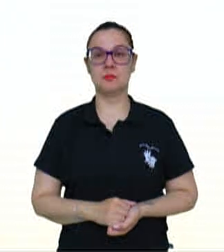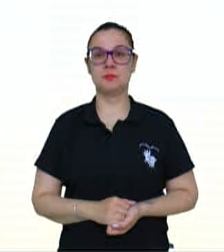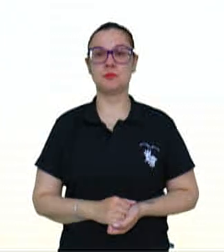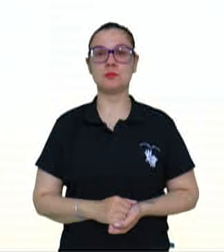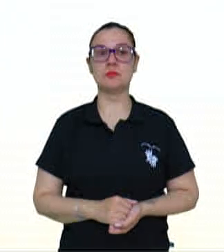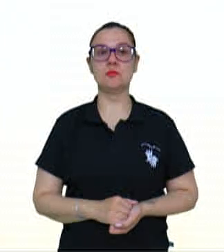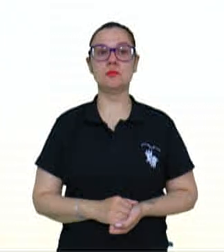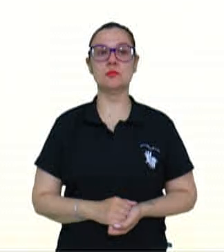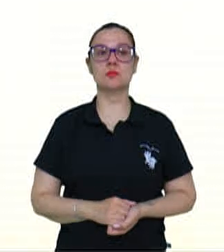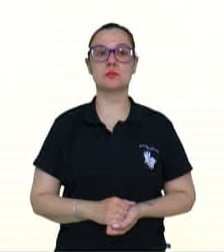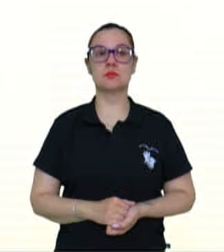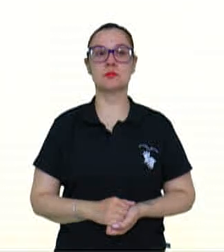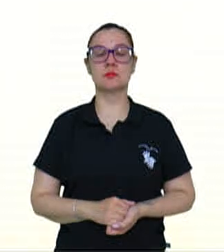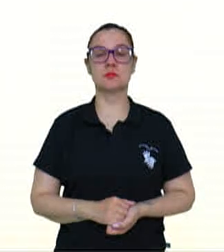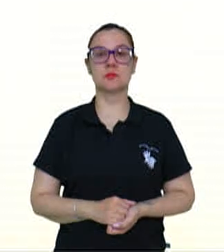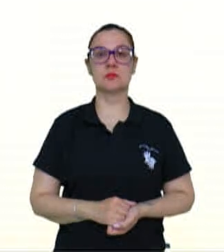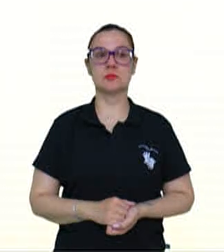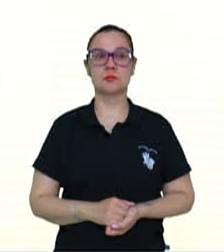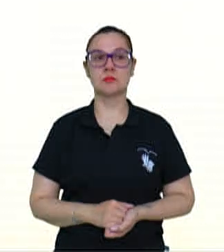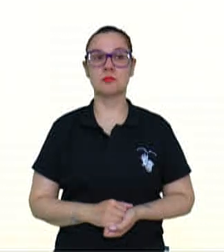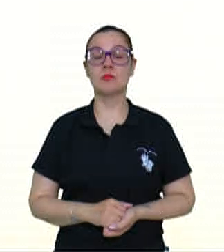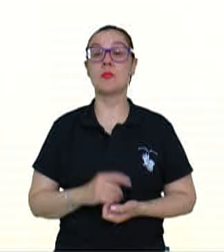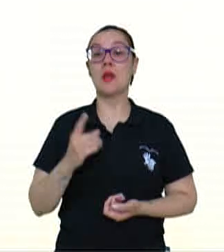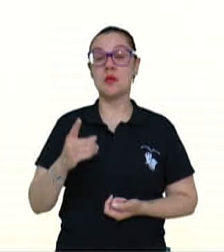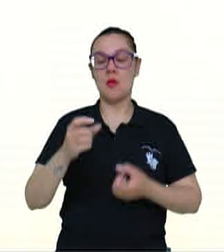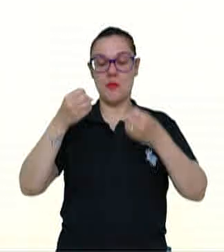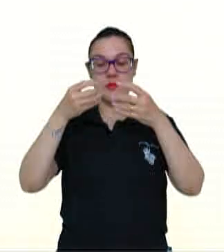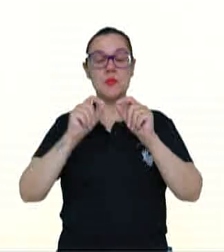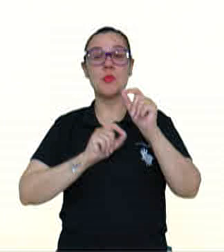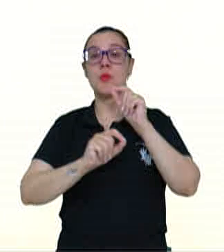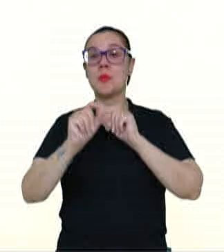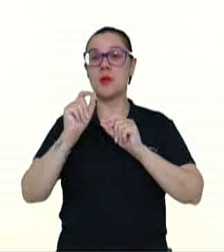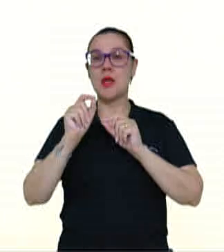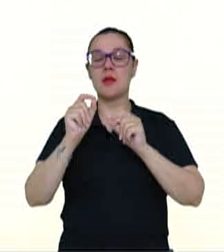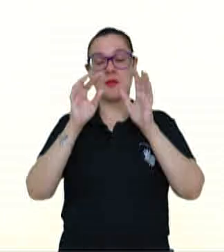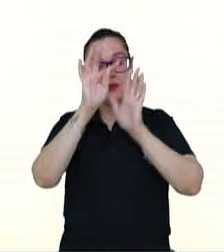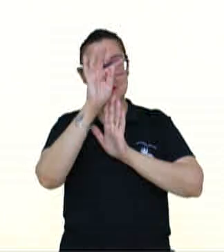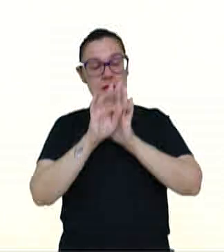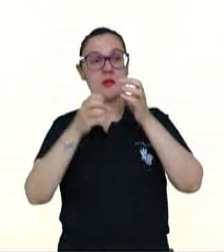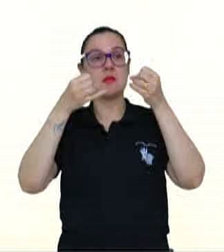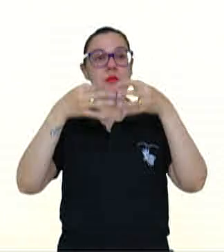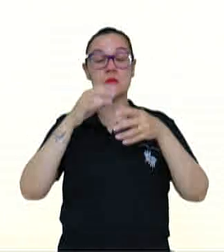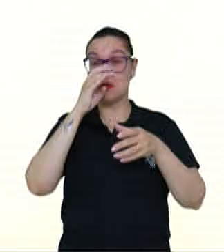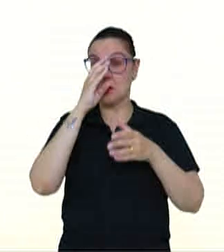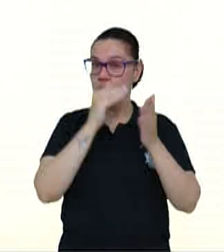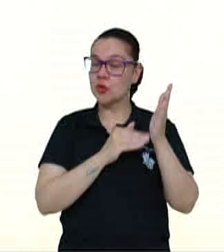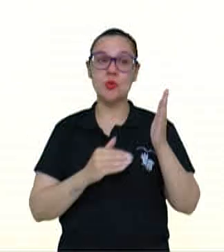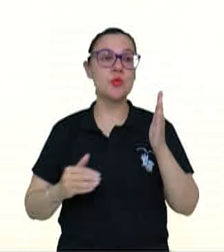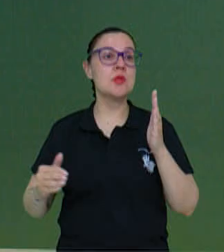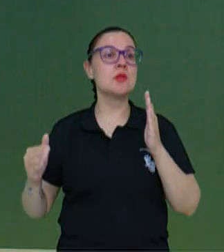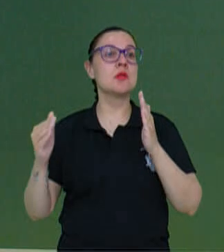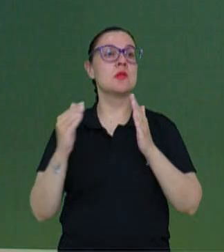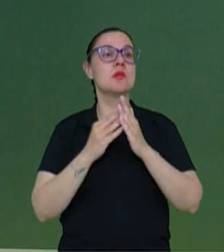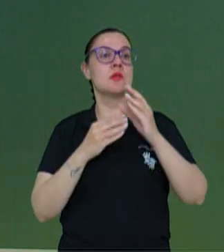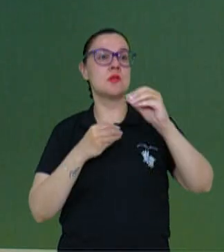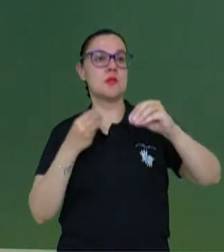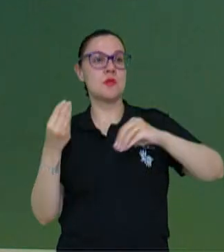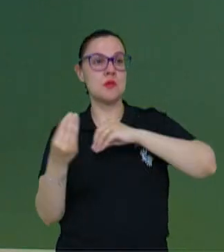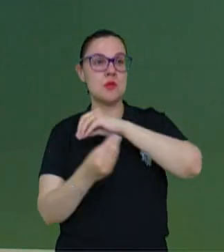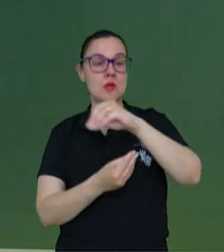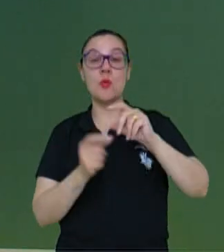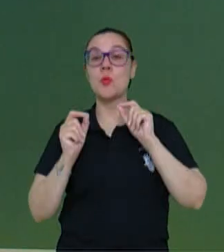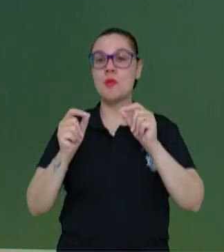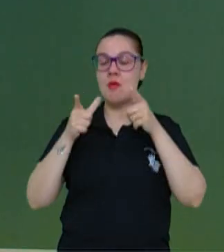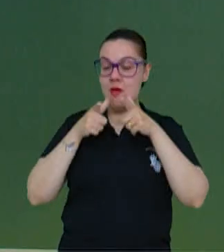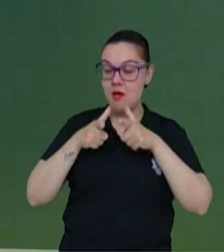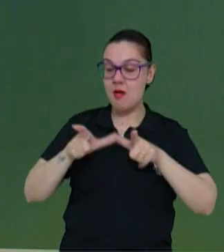é, ante todo, constituinte. Então, ele fala ali que, esse texto fala que todas essas mesclas fazem com que